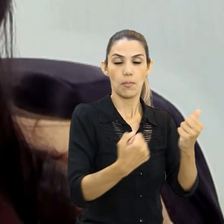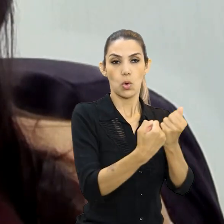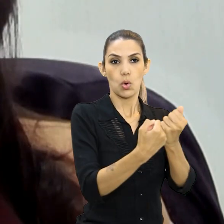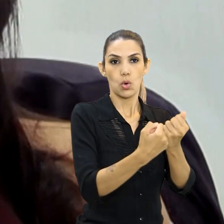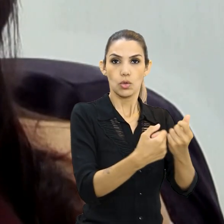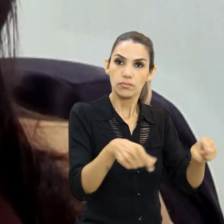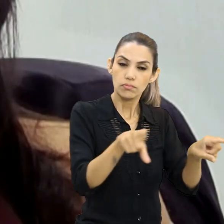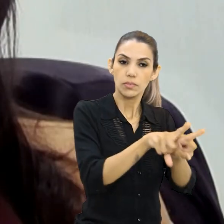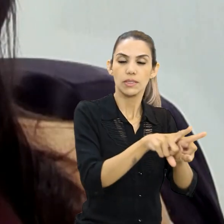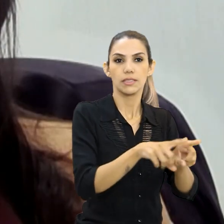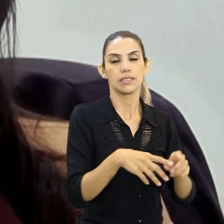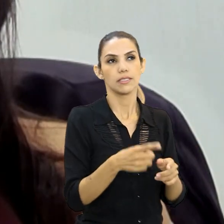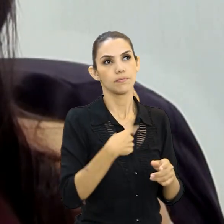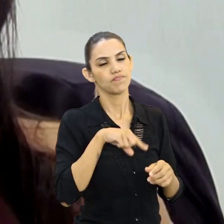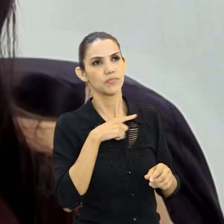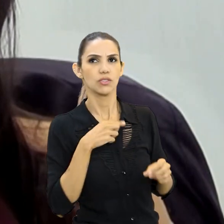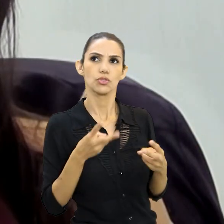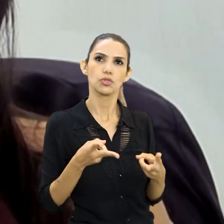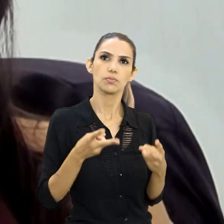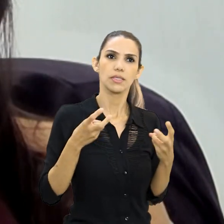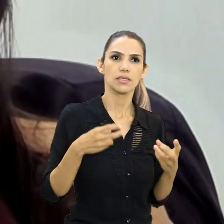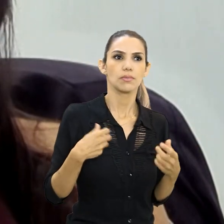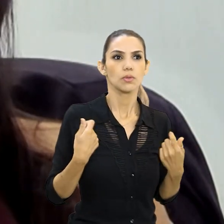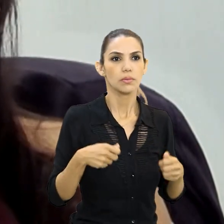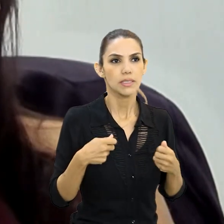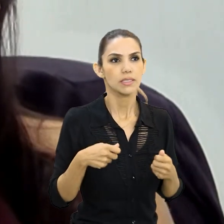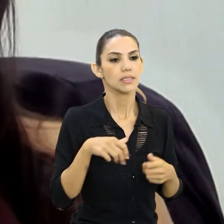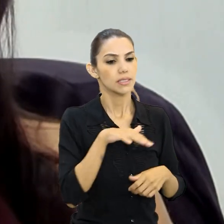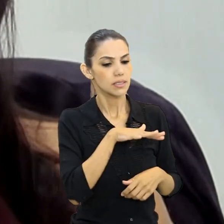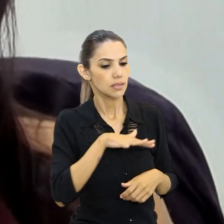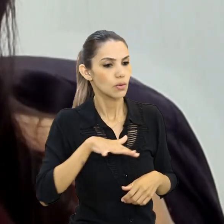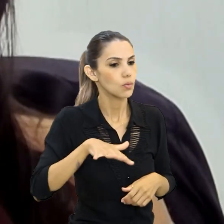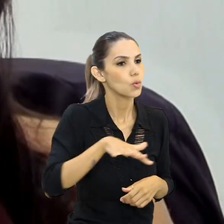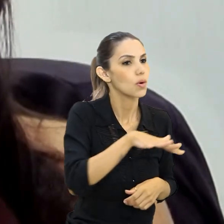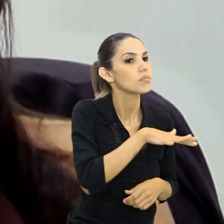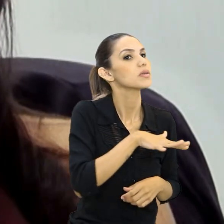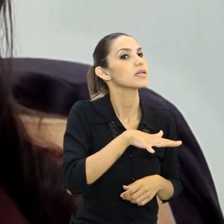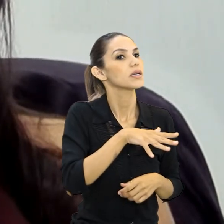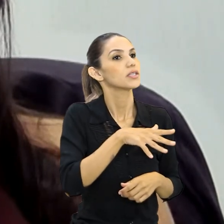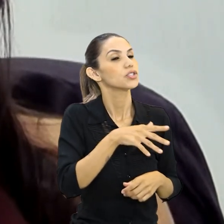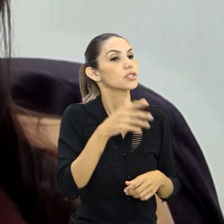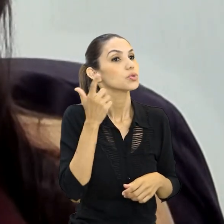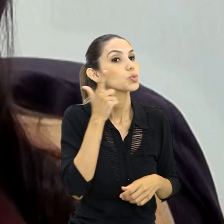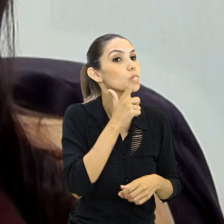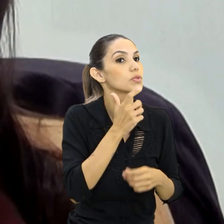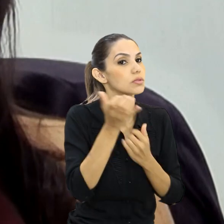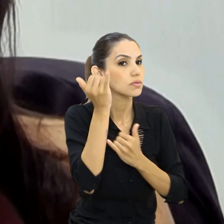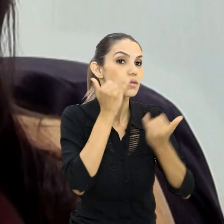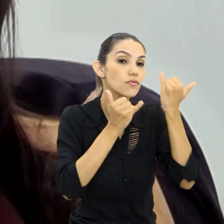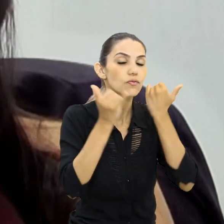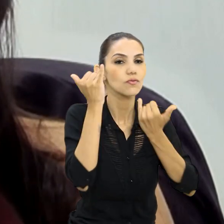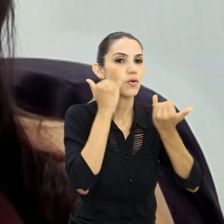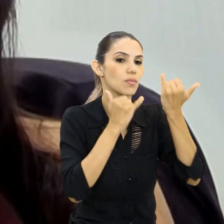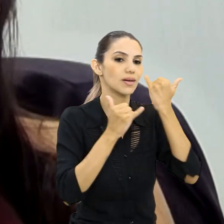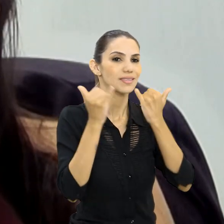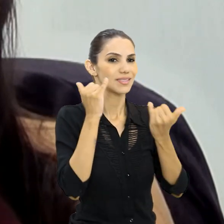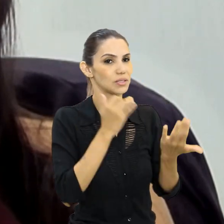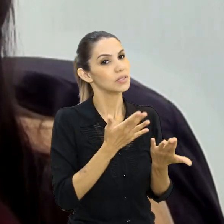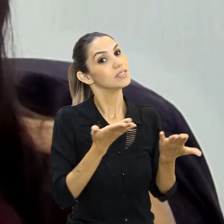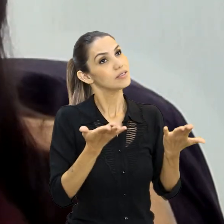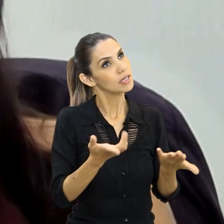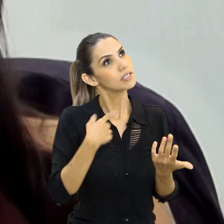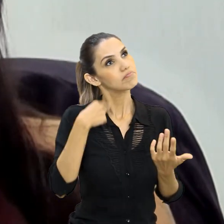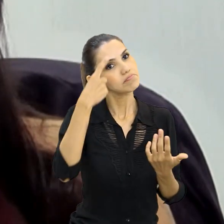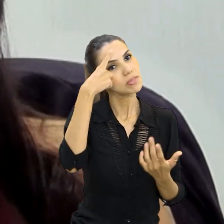faltava um ambiente em que a gente pudesse ter uma informação confiável, de fácil acesso. Então, as duas faculdades começaram a trabalhar